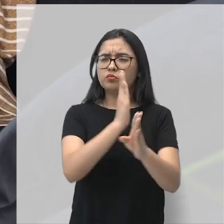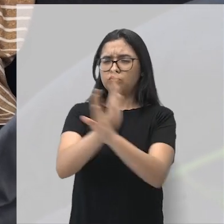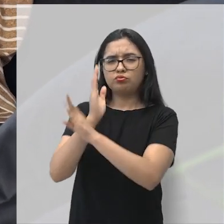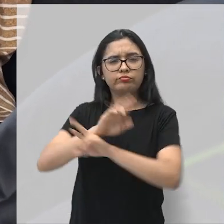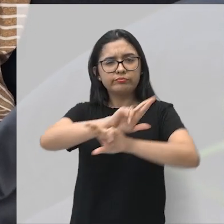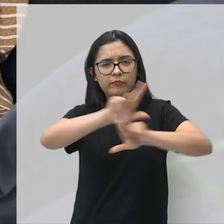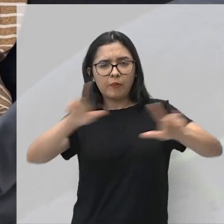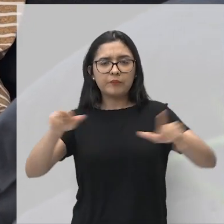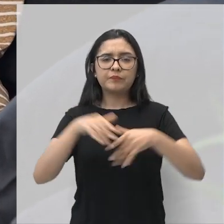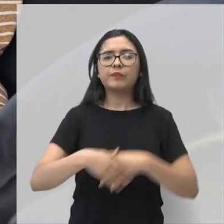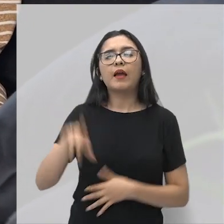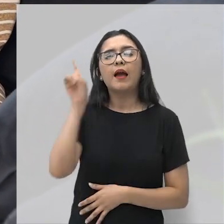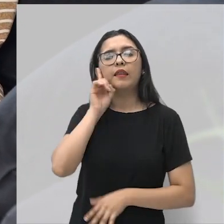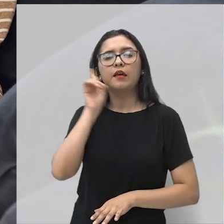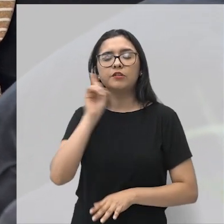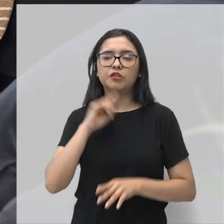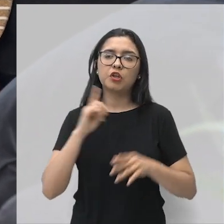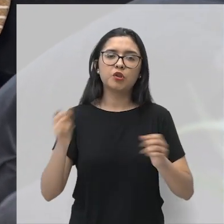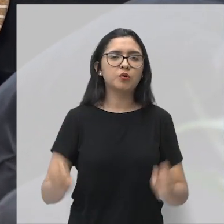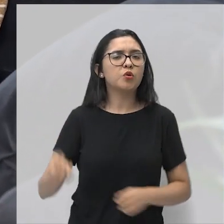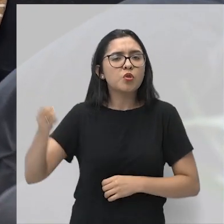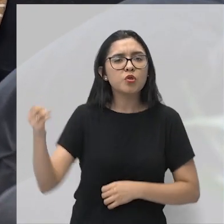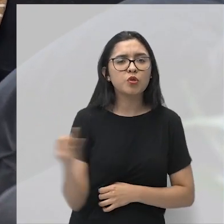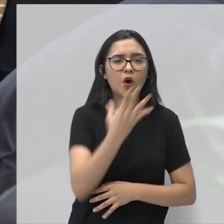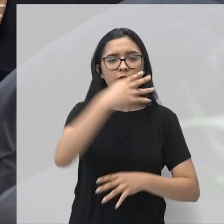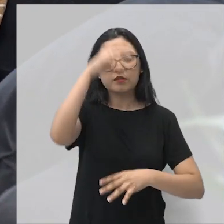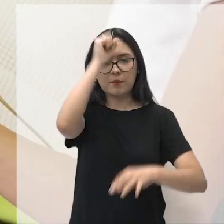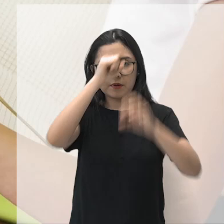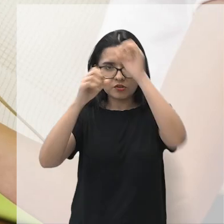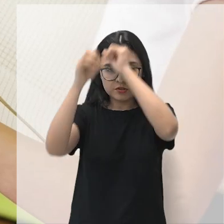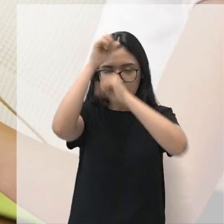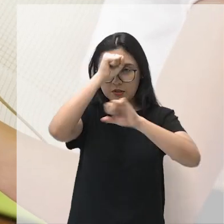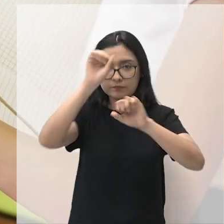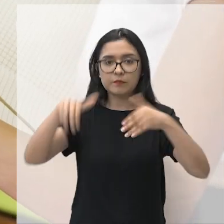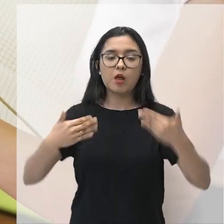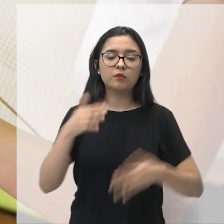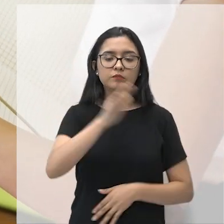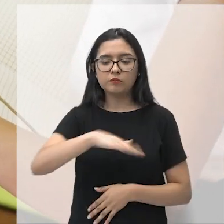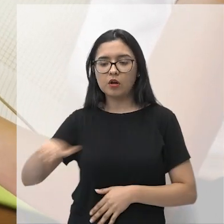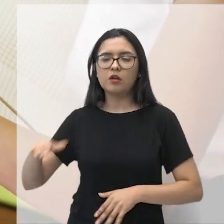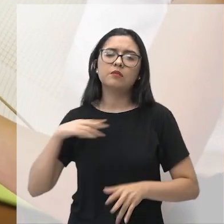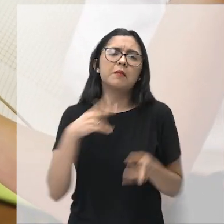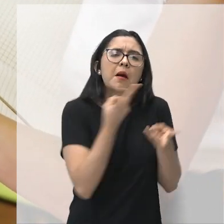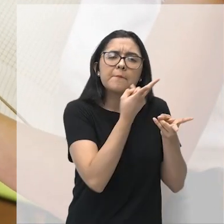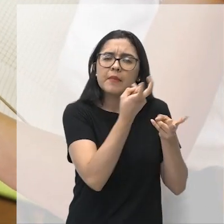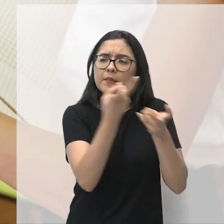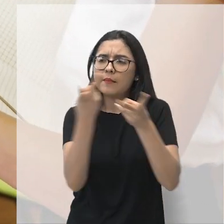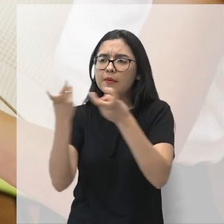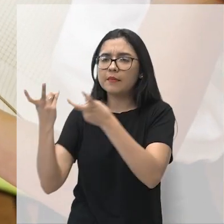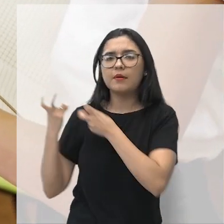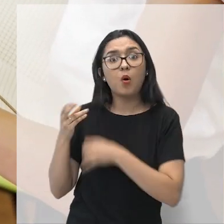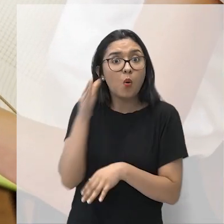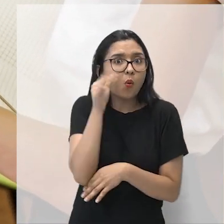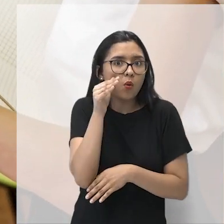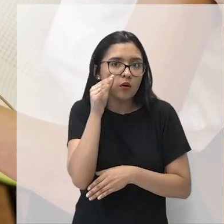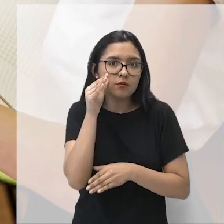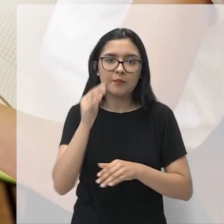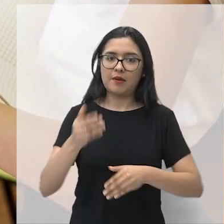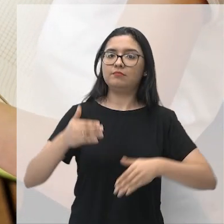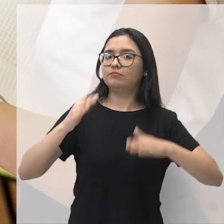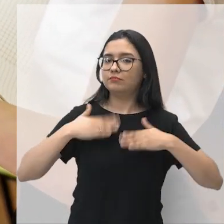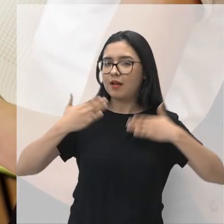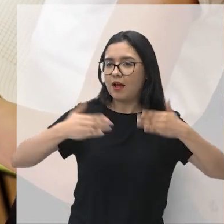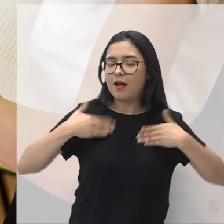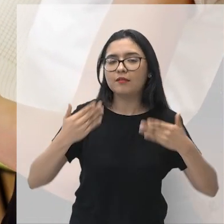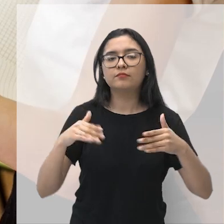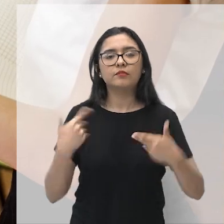descobertas, onde cada dia traz novas aventuras e aprendizados. As crianças exploram o mundo com curiosidade e entusiasmo,